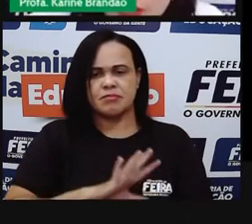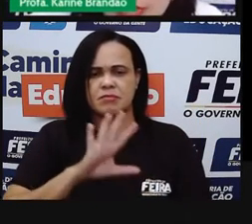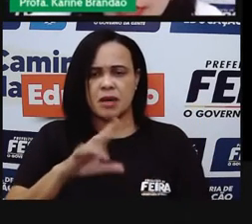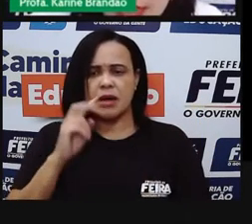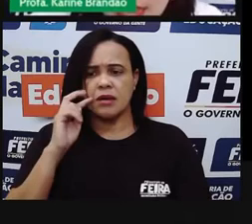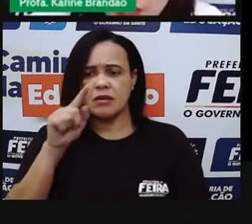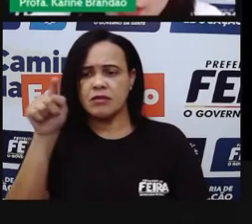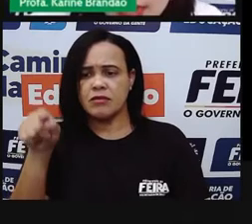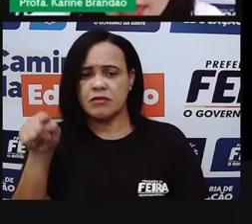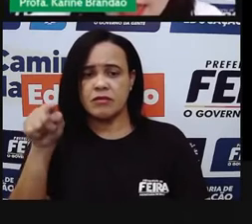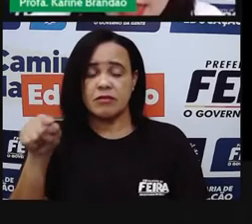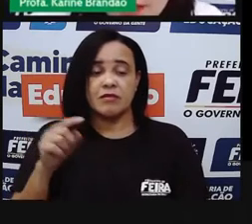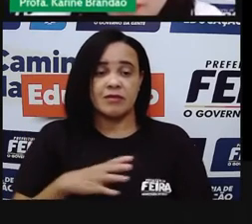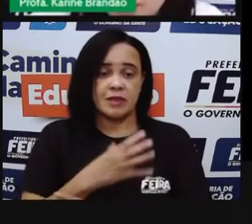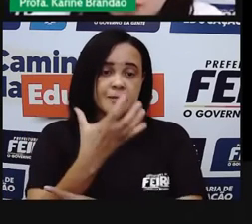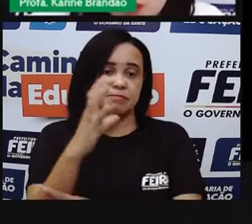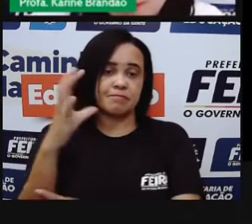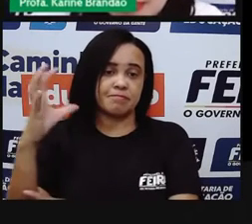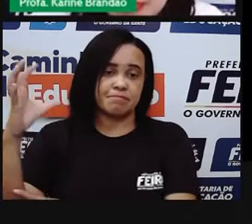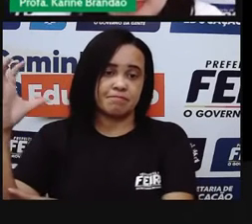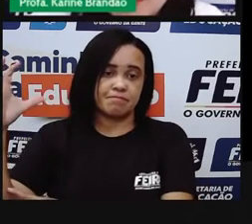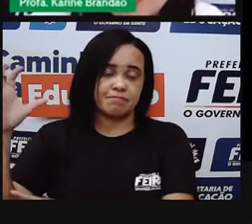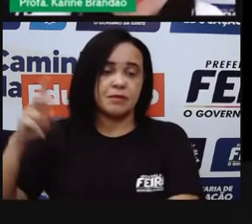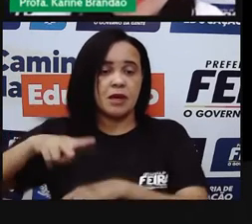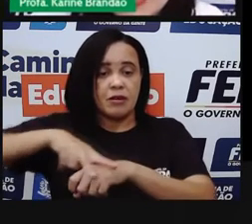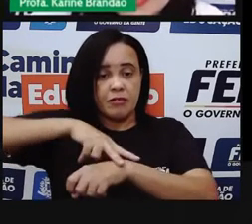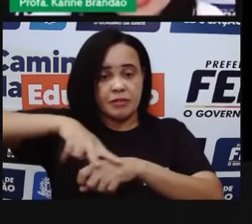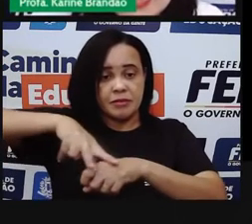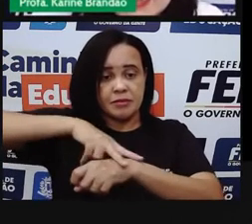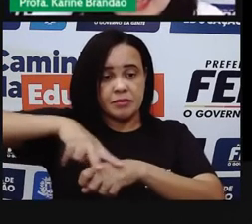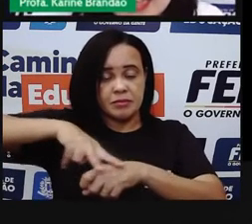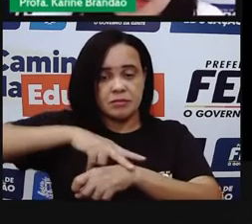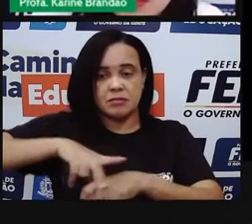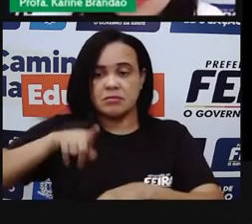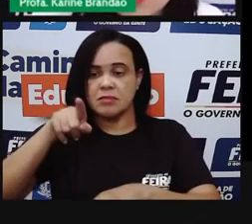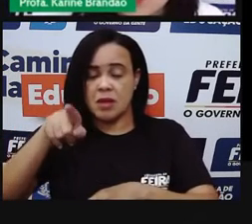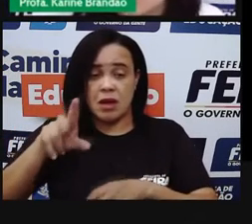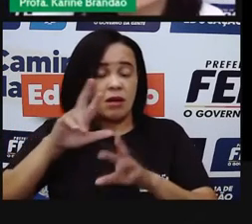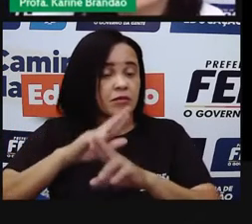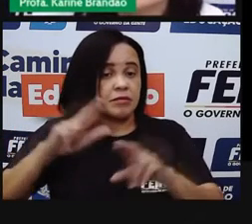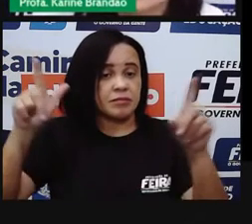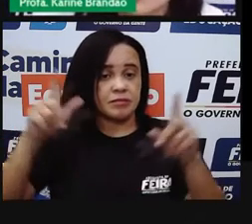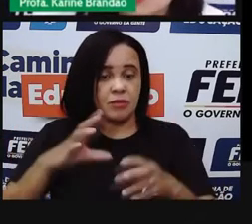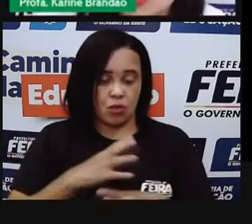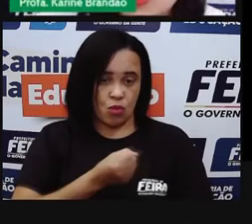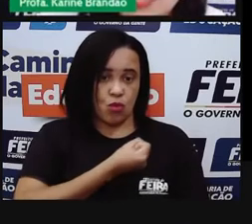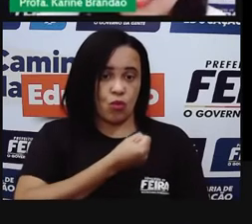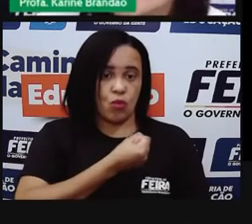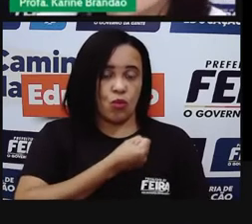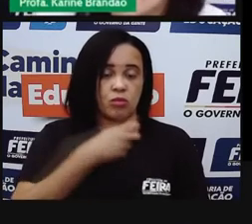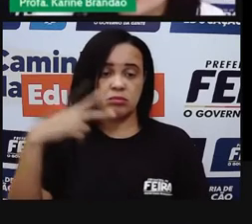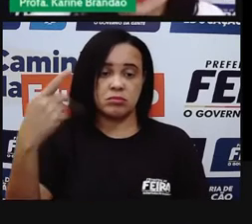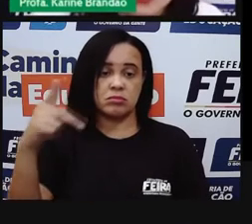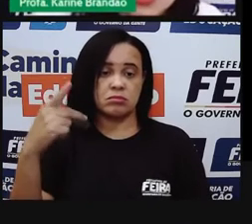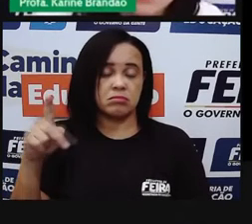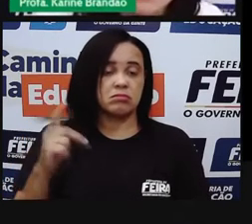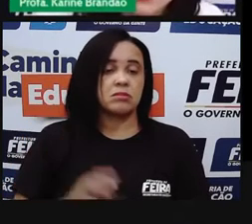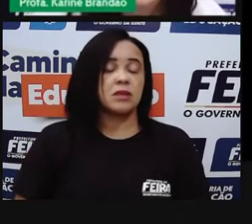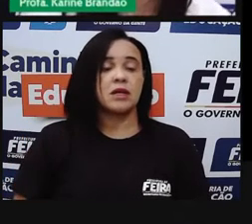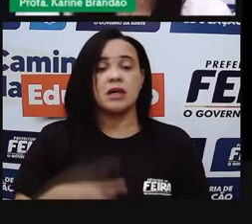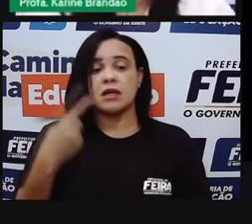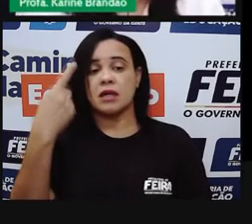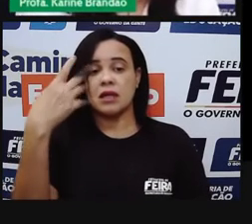gente vê o centeio, né, que é uma planta, ele tem, o número de cromossomos dele é